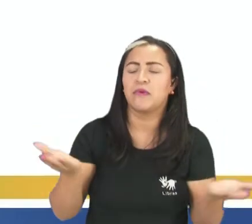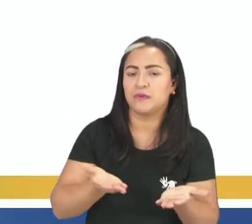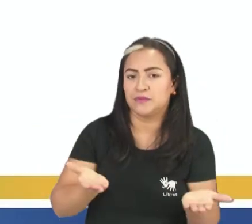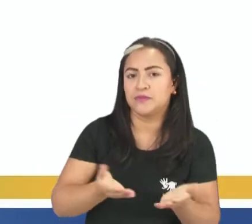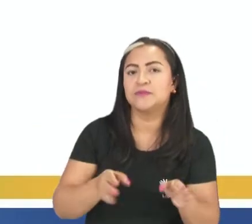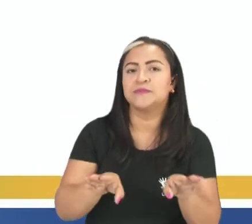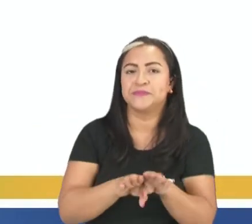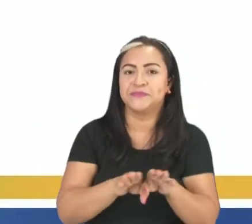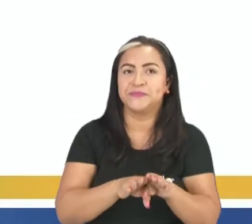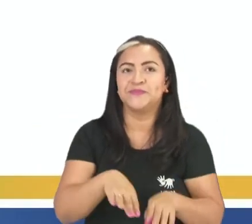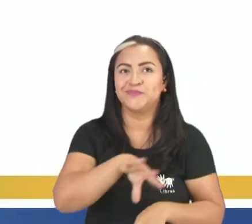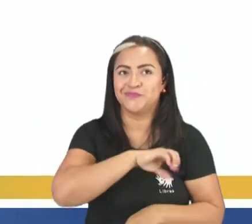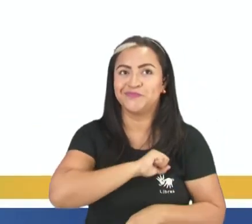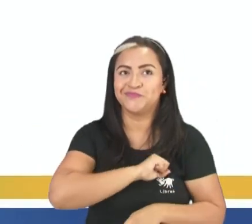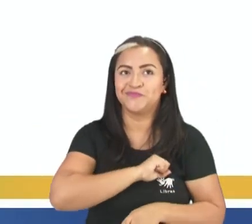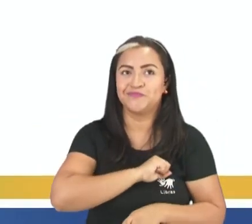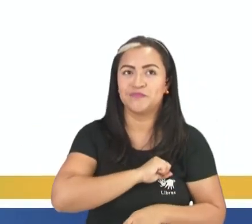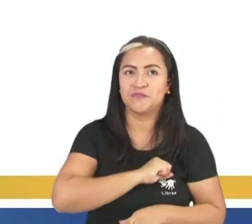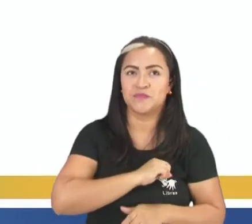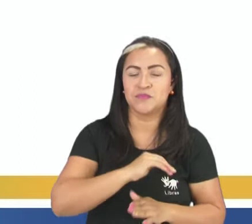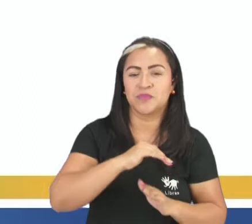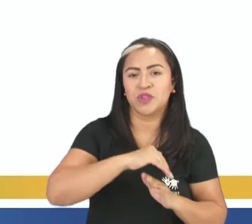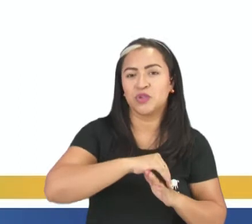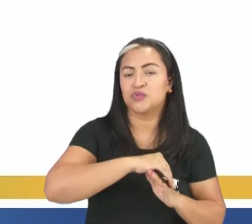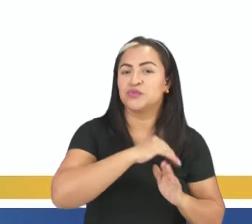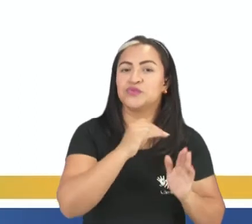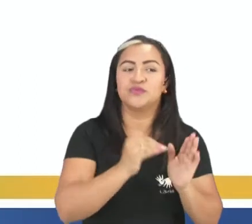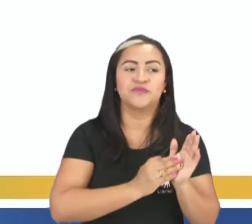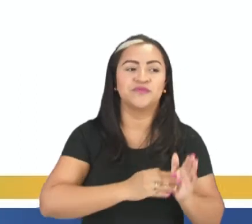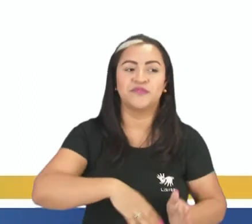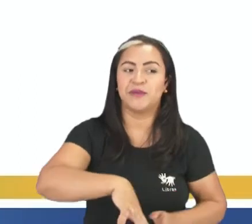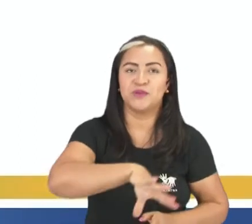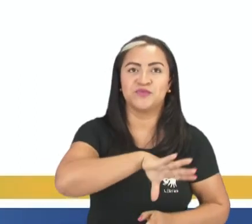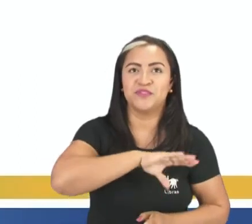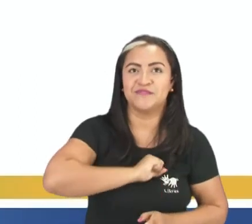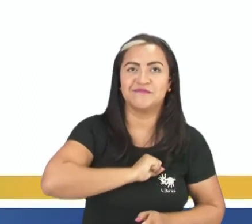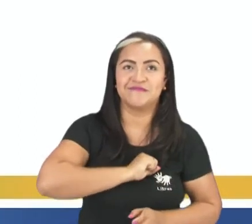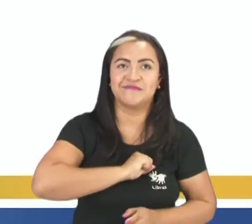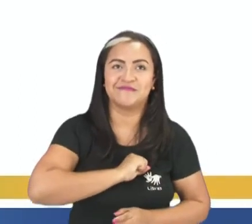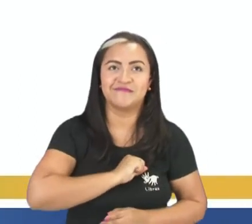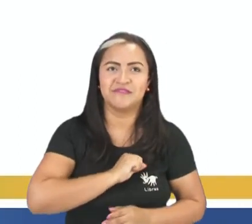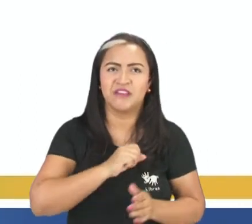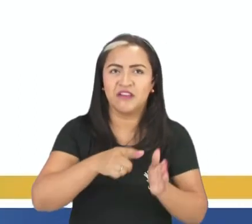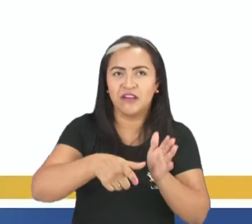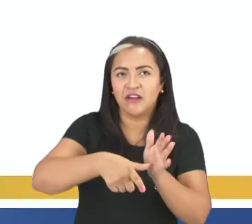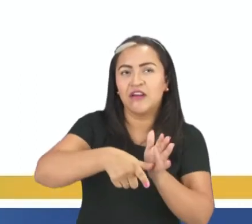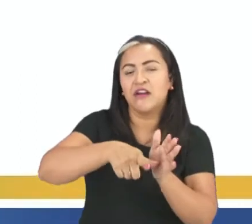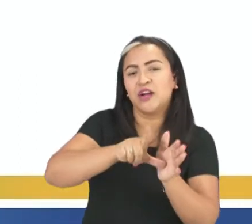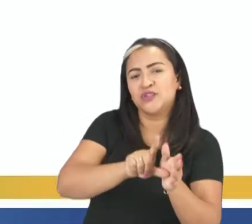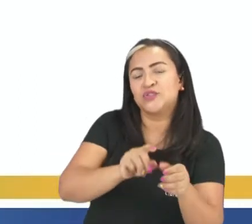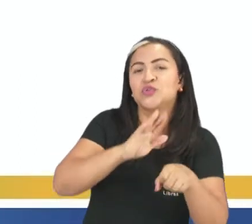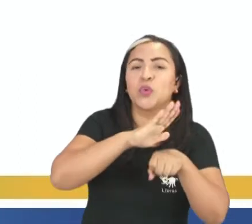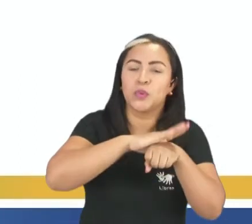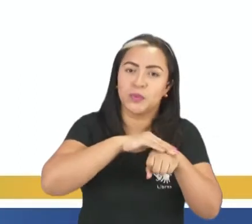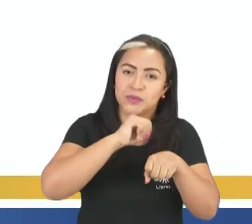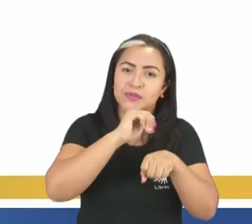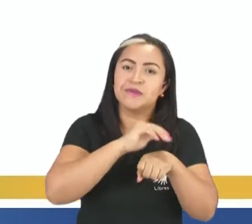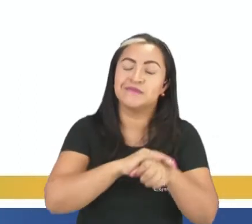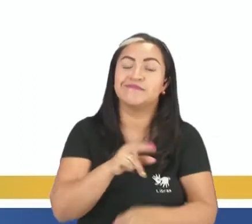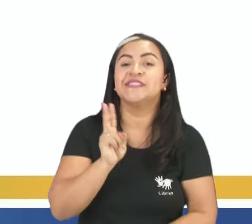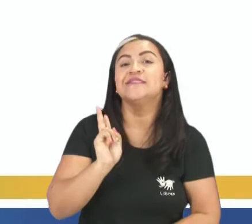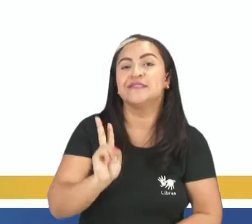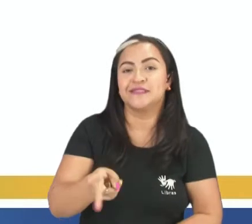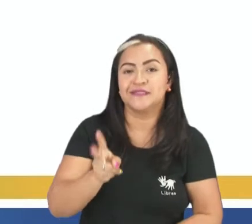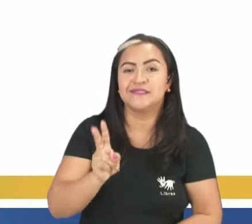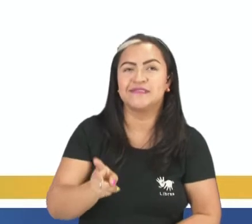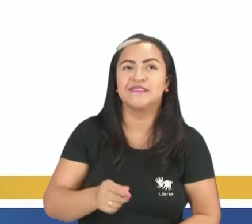ver? De tudo ao meu amor serei atento, antes e com tal zelo, e sempre